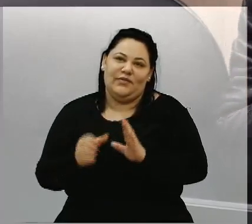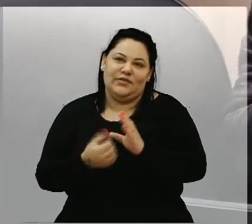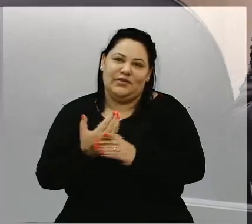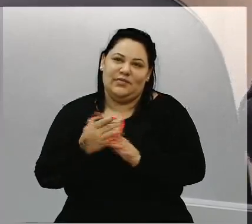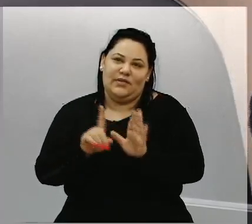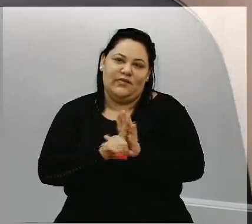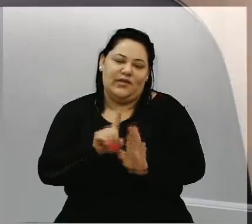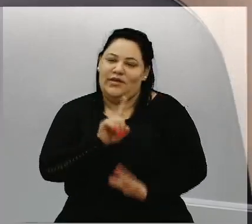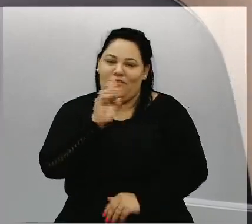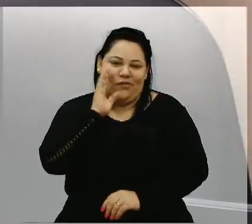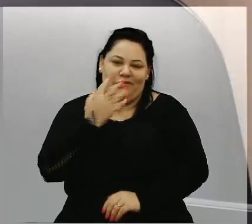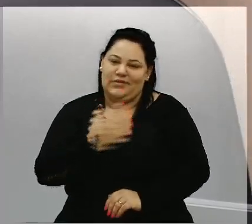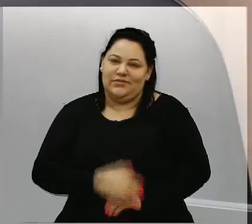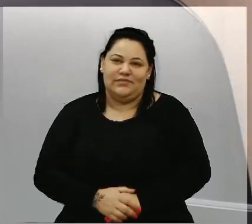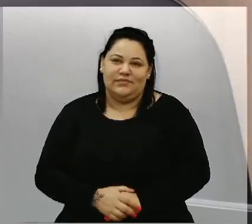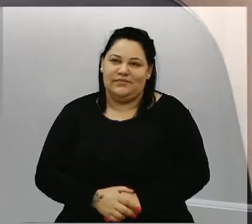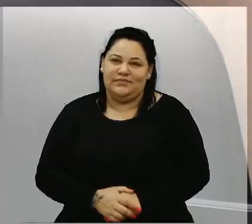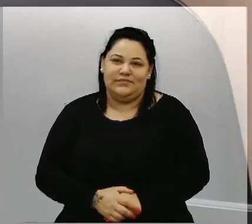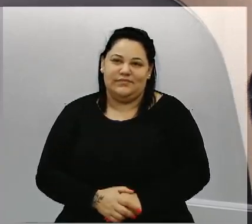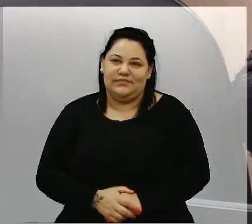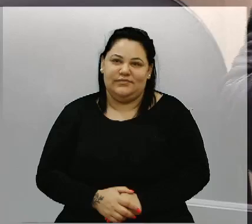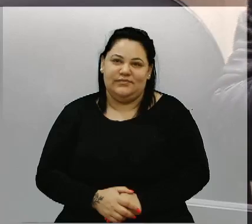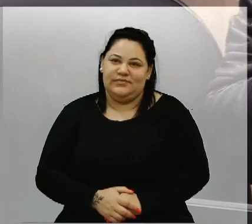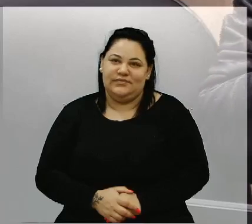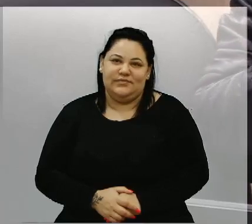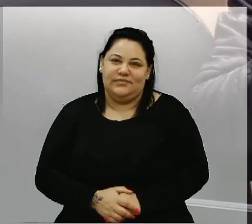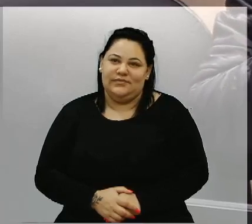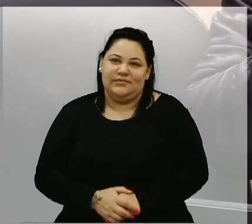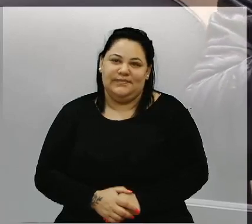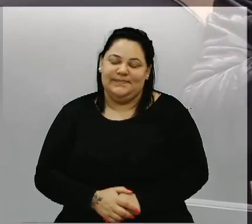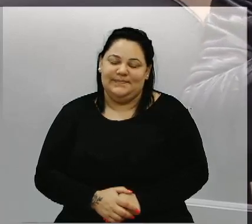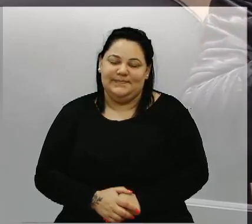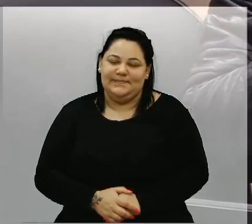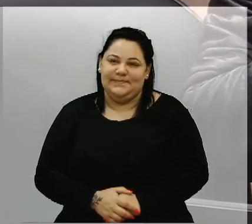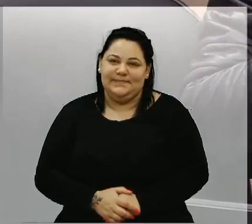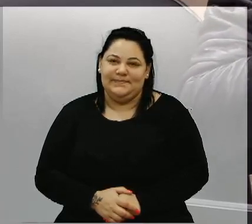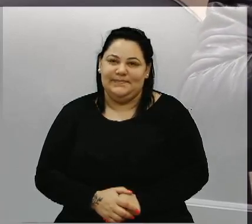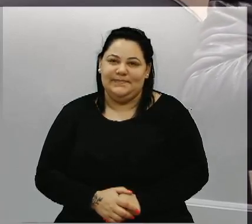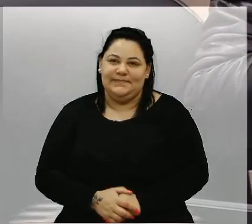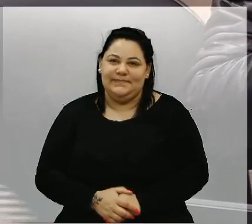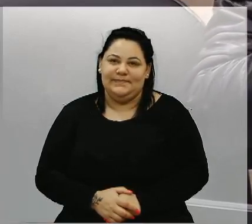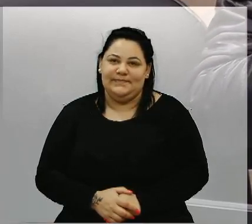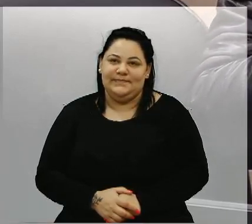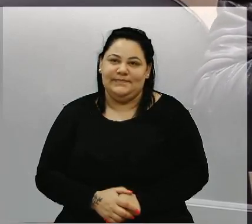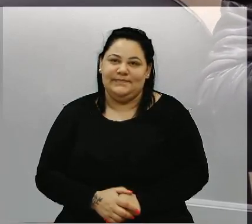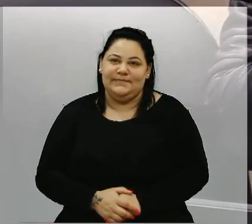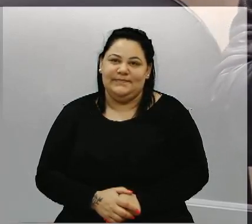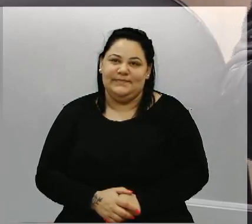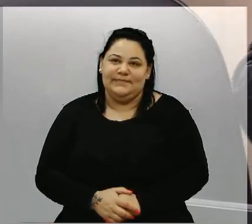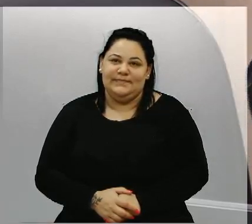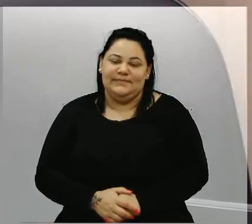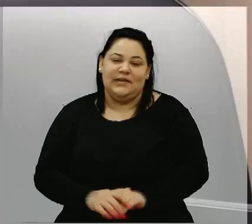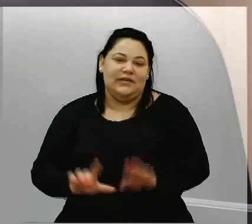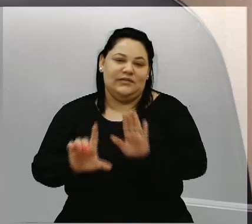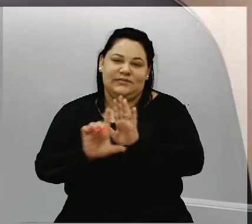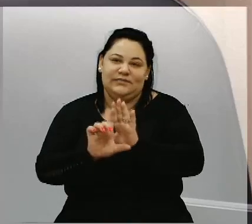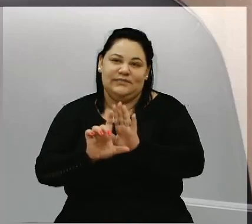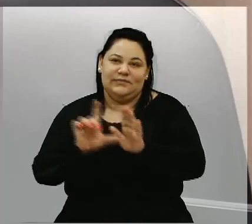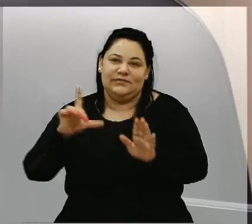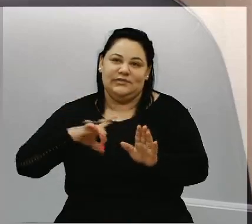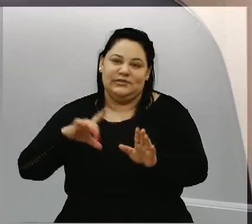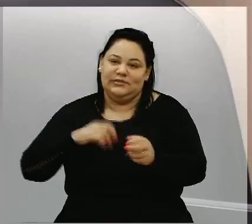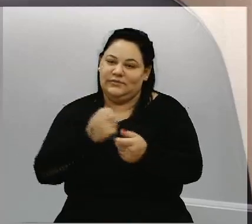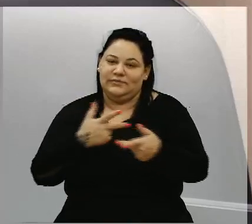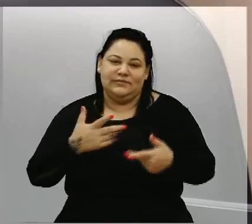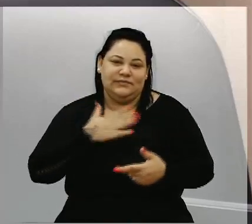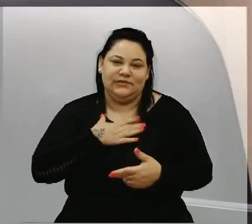acontecer. Isso não vai acontecer. Tem legislação minha lá dentro há 3 anos que não andou uma